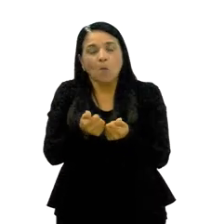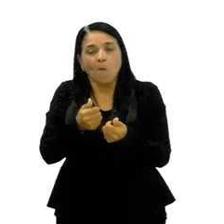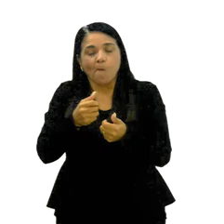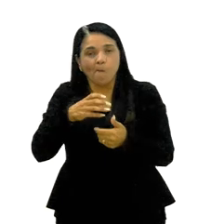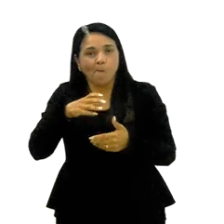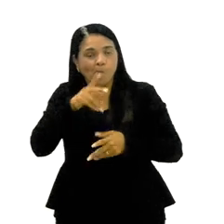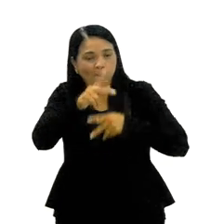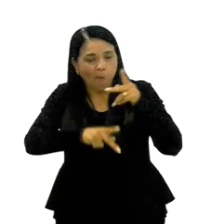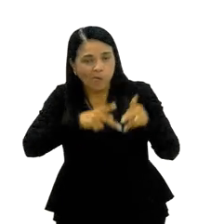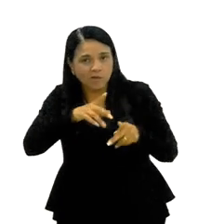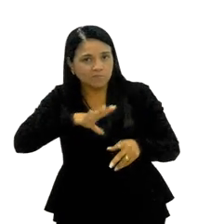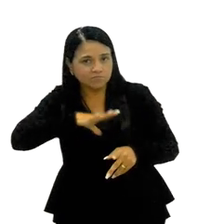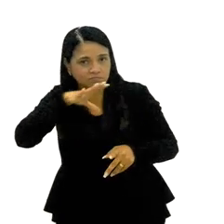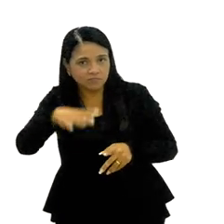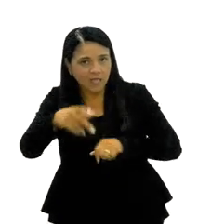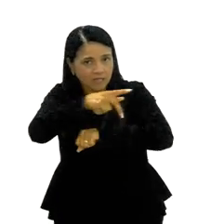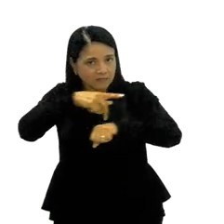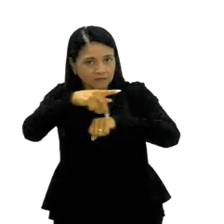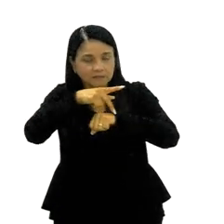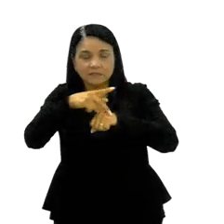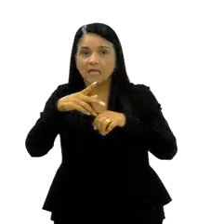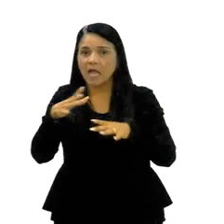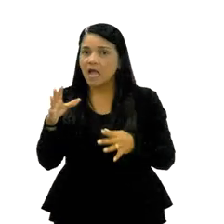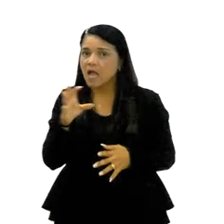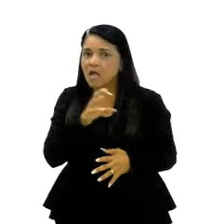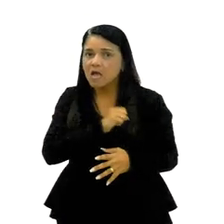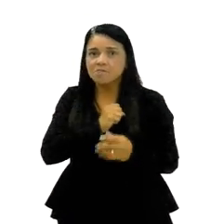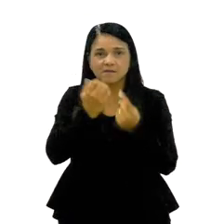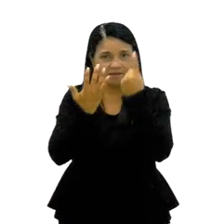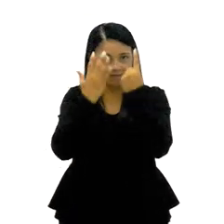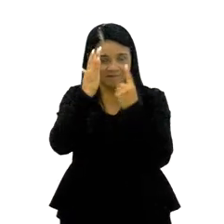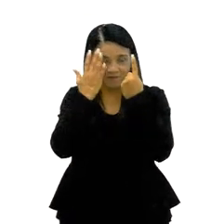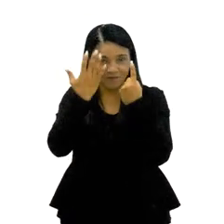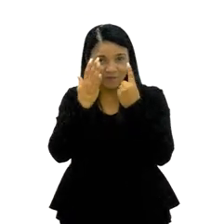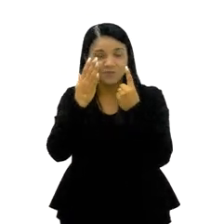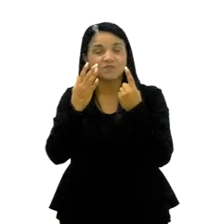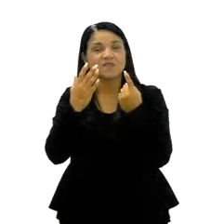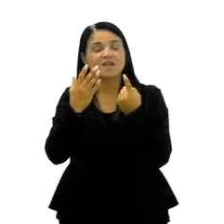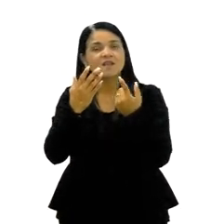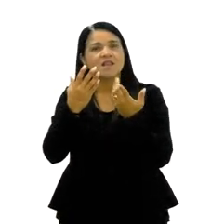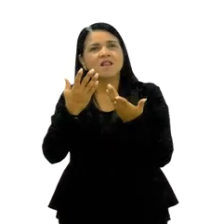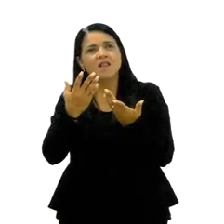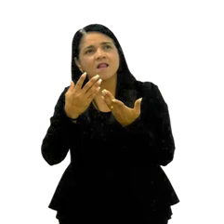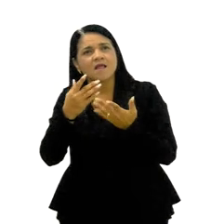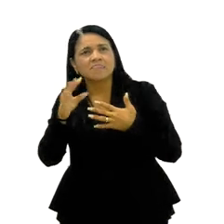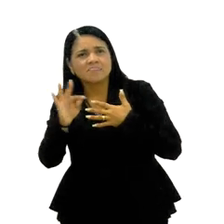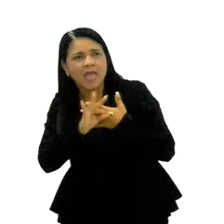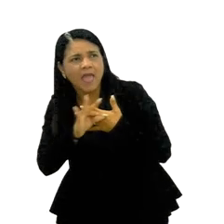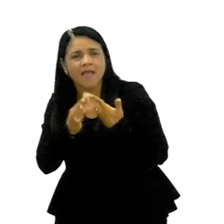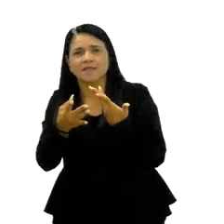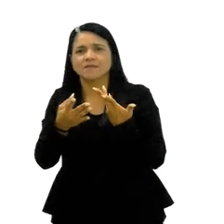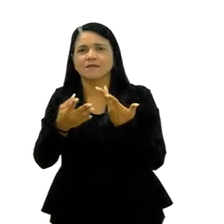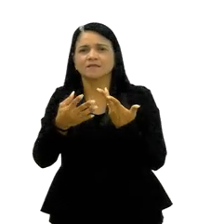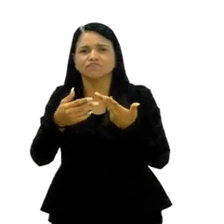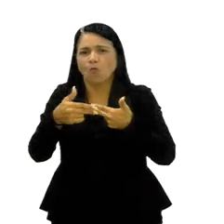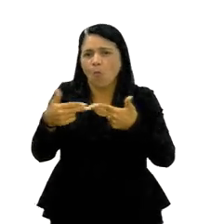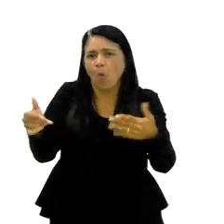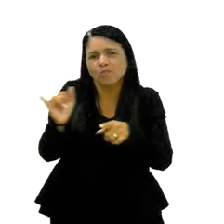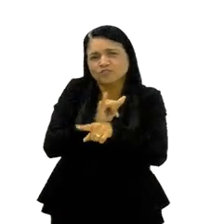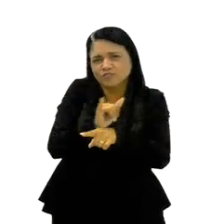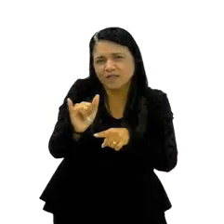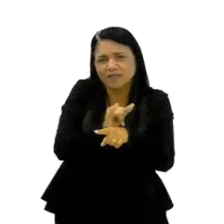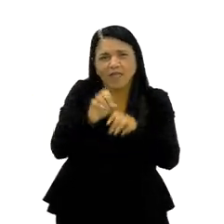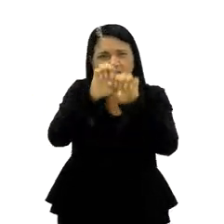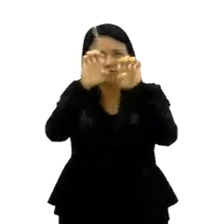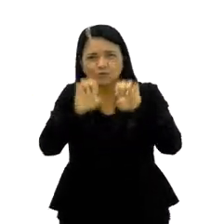um povo que ama carnaval assim, verdadeiramente, sabe? Legal. Nós levamos algumas coisas para lá, de técnicas, de formas de